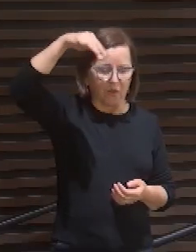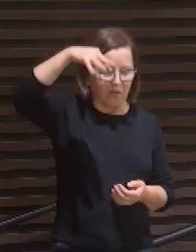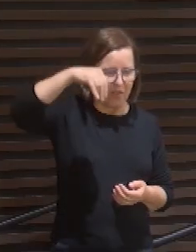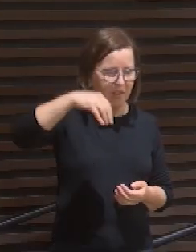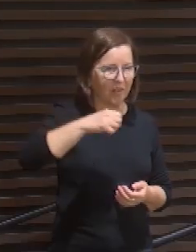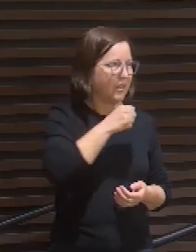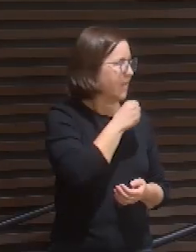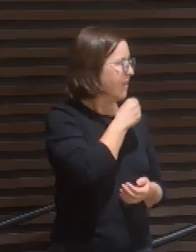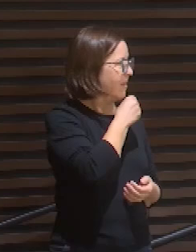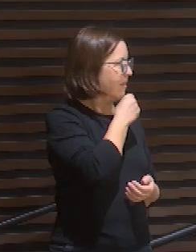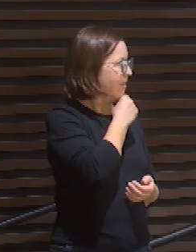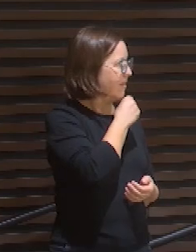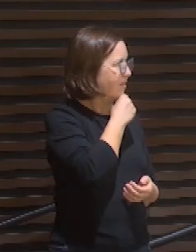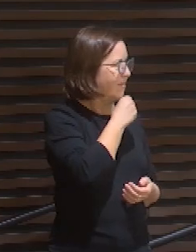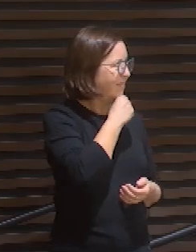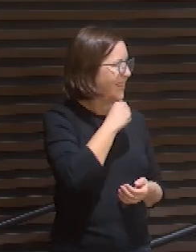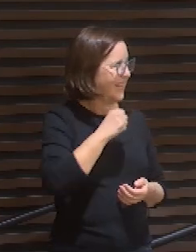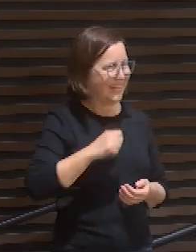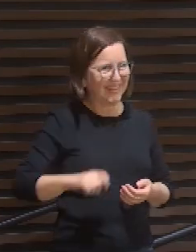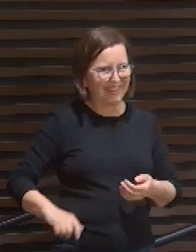tirou a carteira